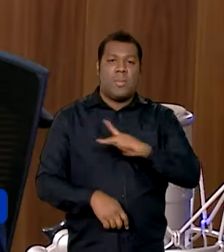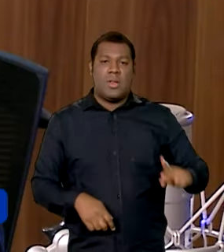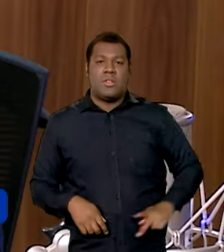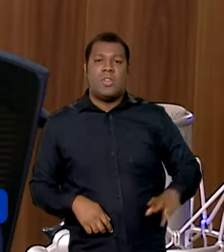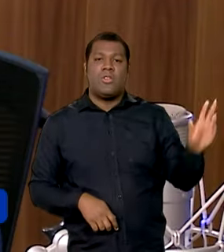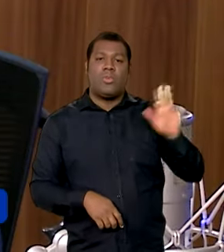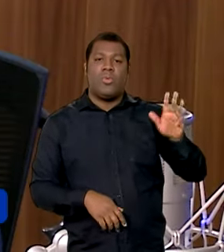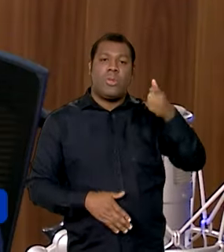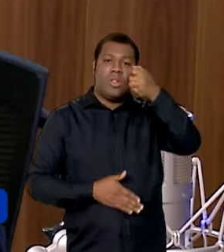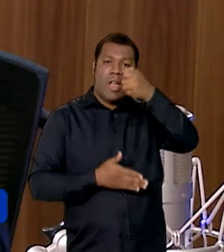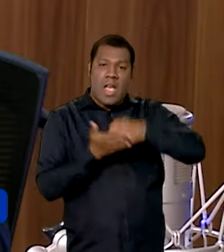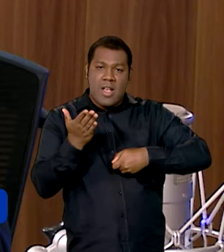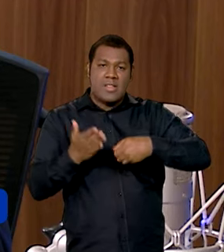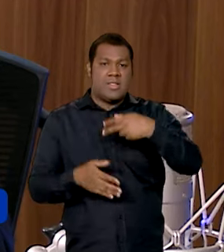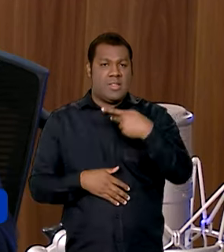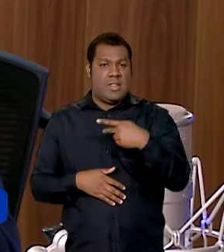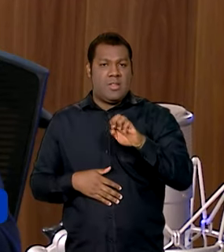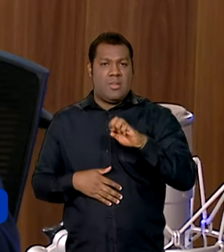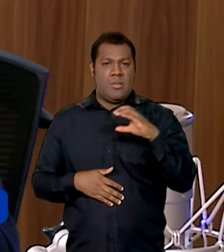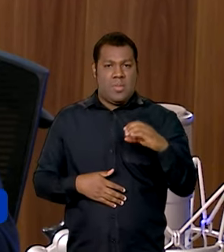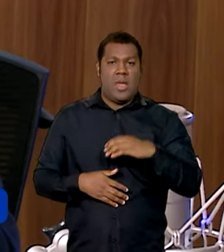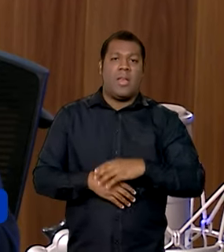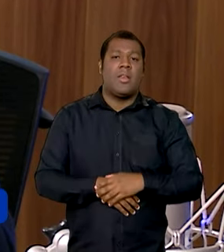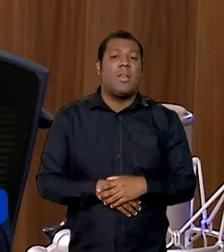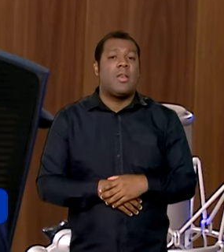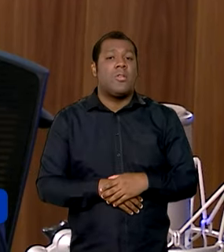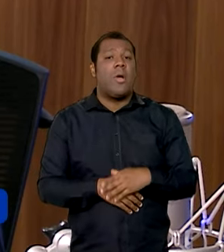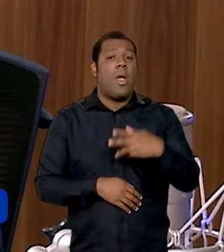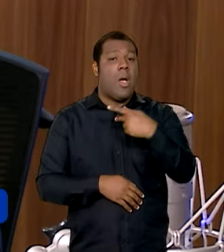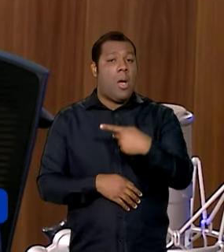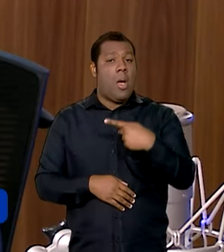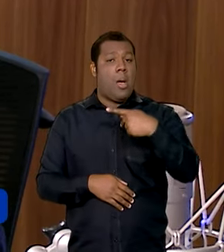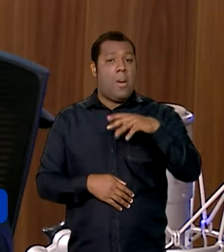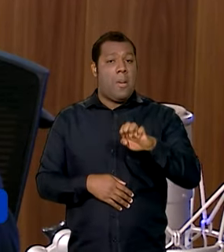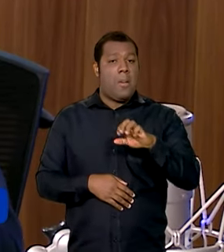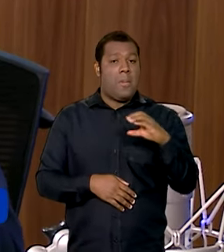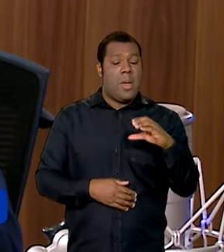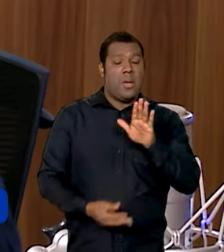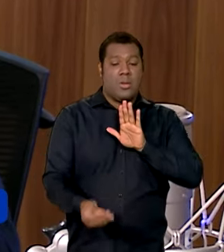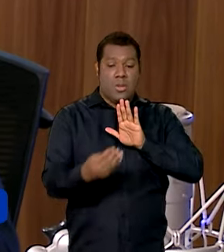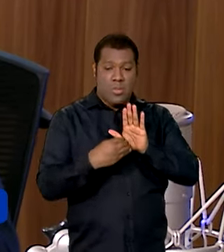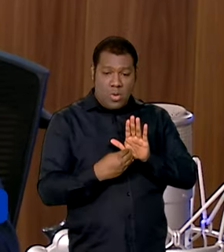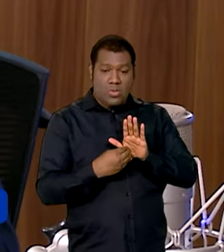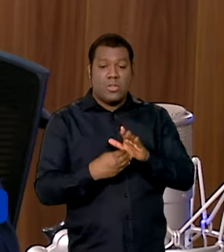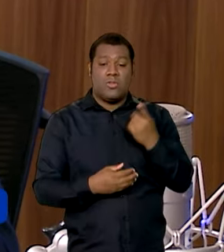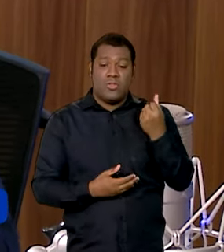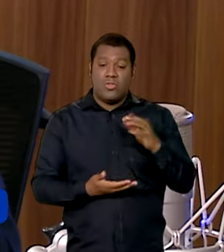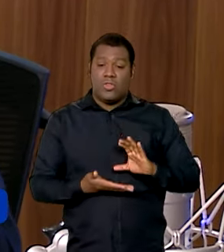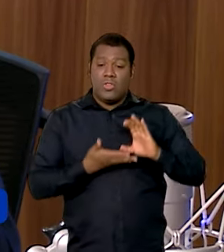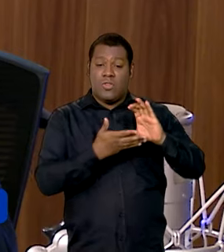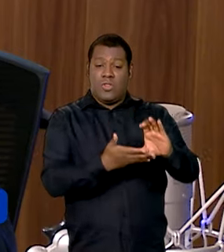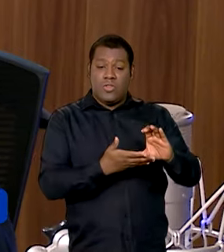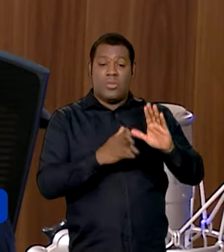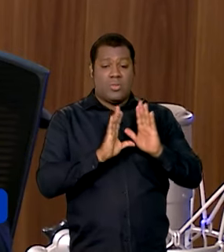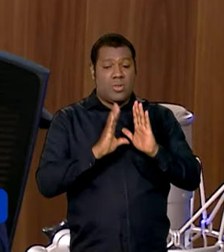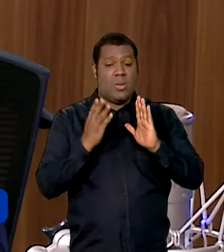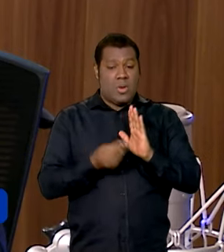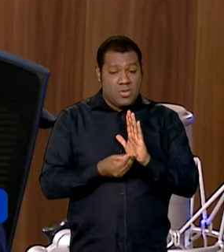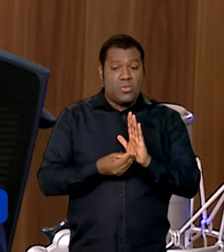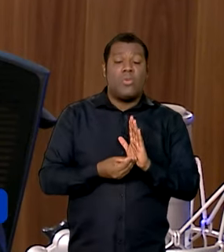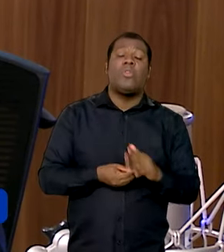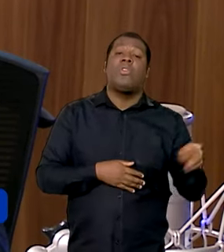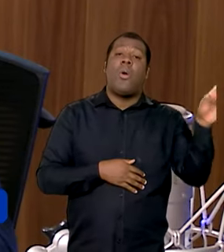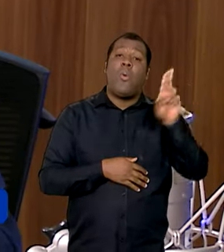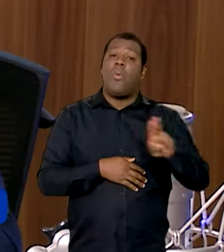parte dos recursos que são voltados também para revitalização da da Amazônia possa ser utilizado para